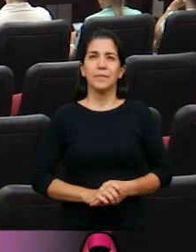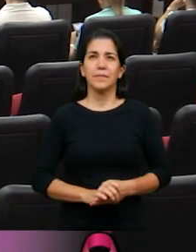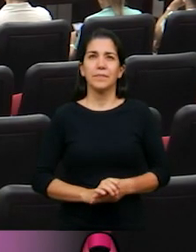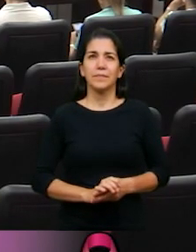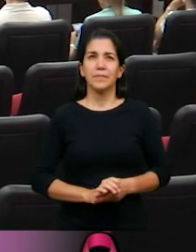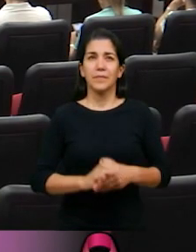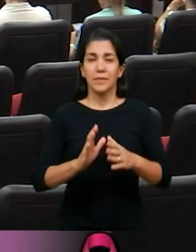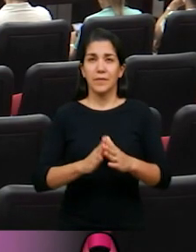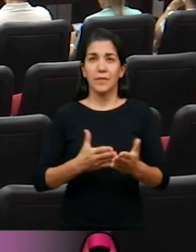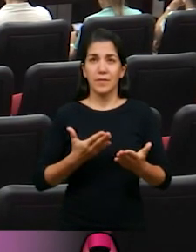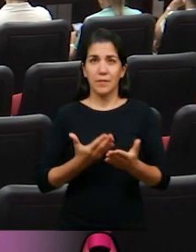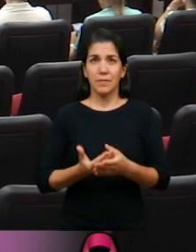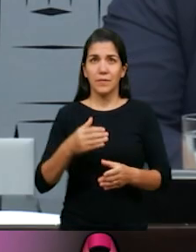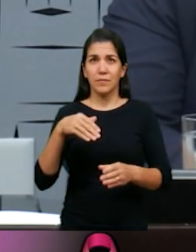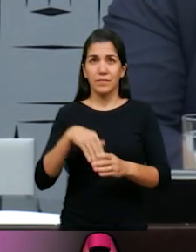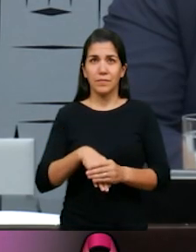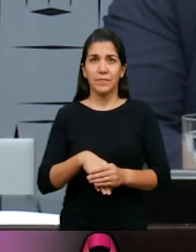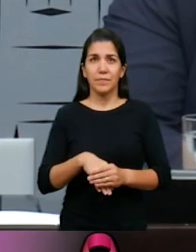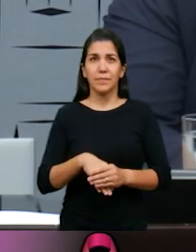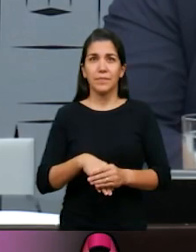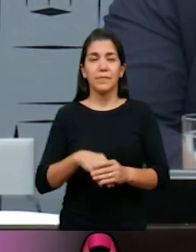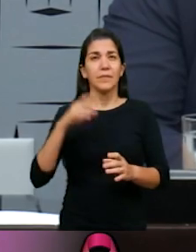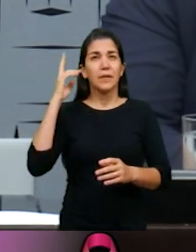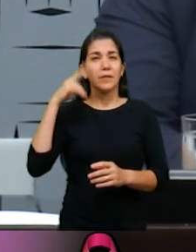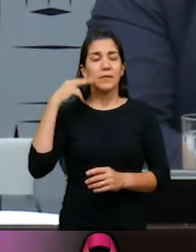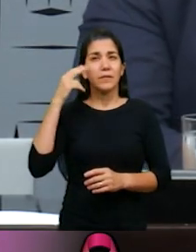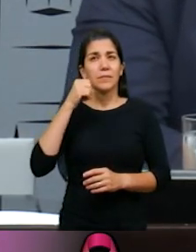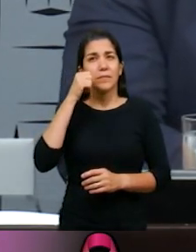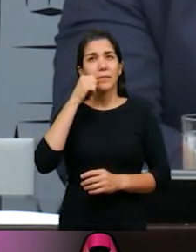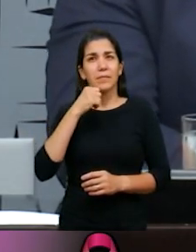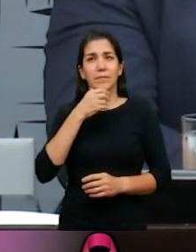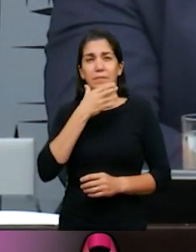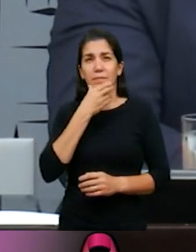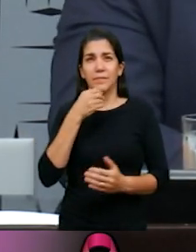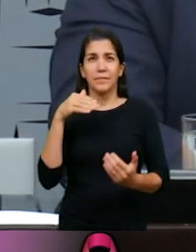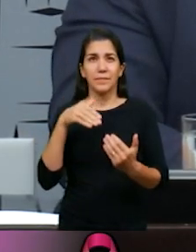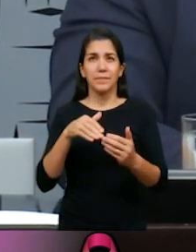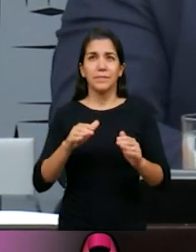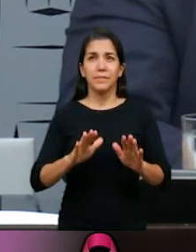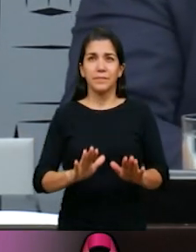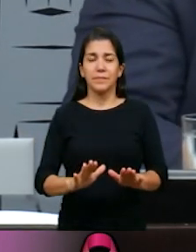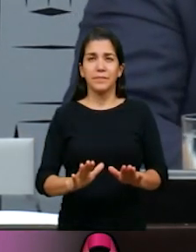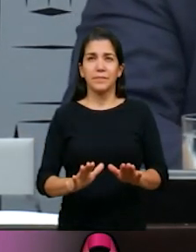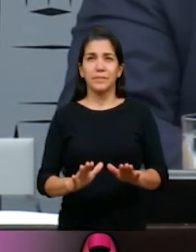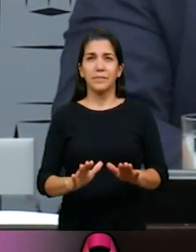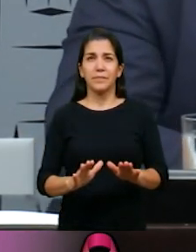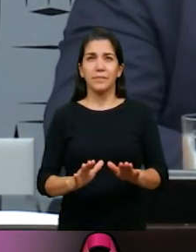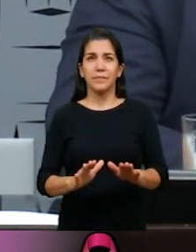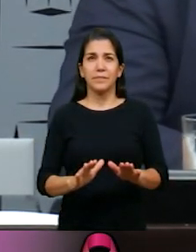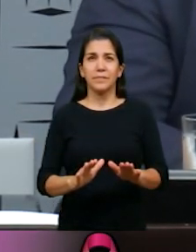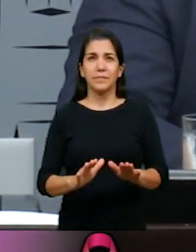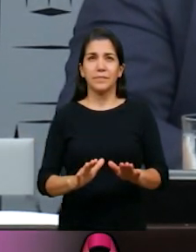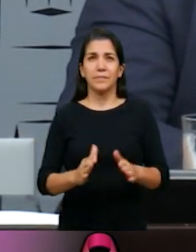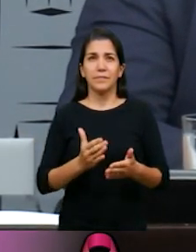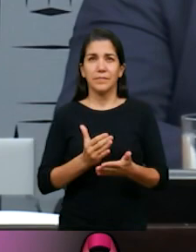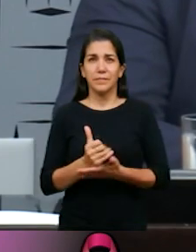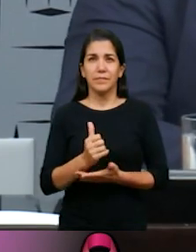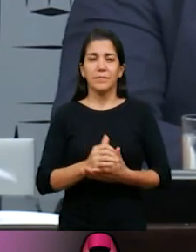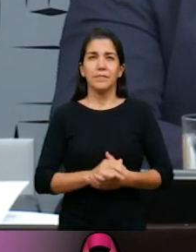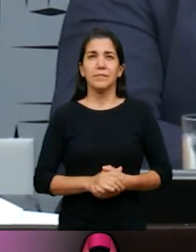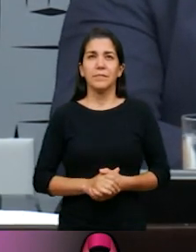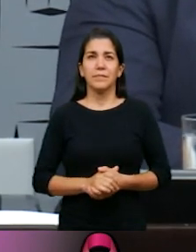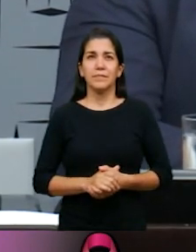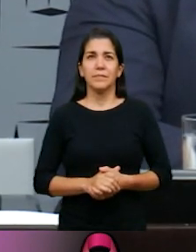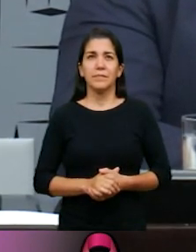O requerimento está em votação. Os vereadores e a vereadora que forem favoráveis permaneçam como estão. Aprovado.